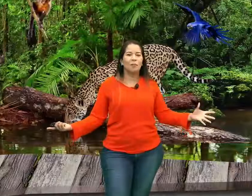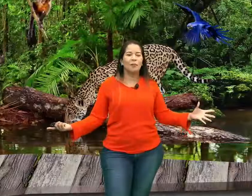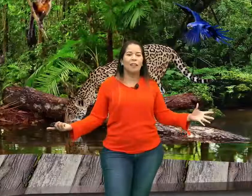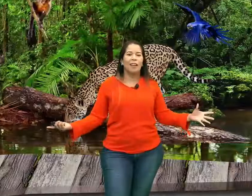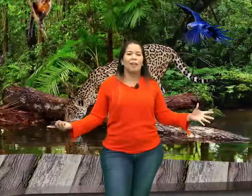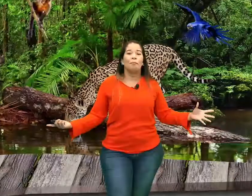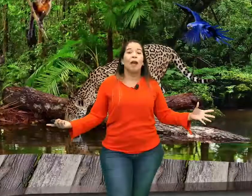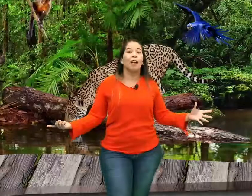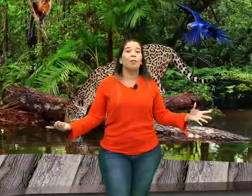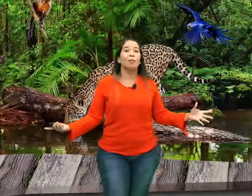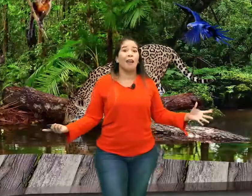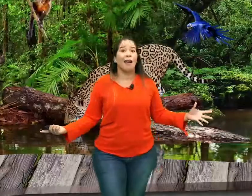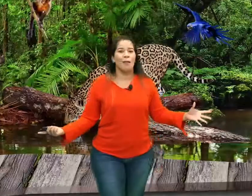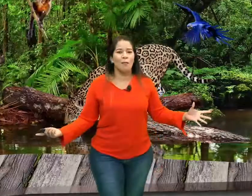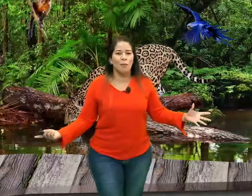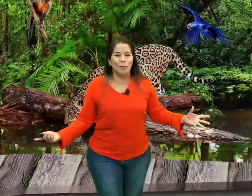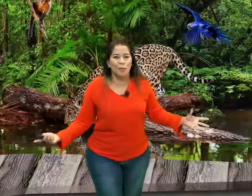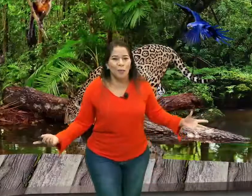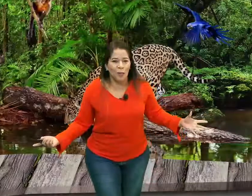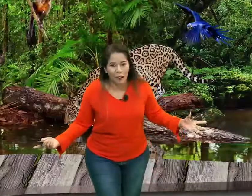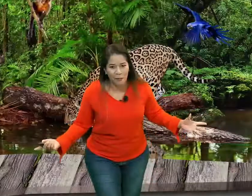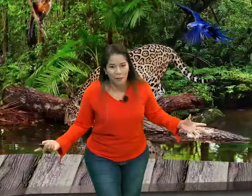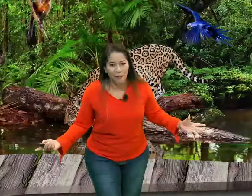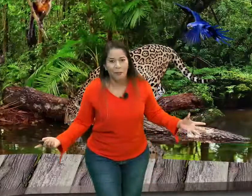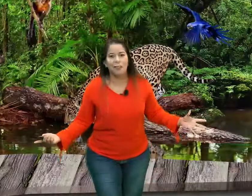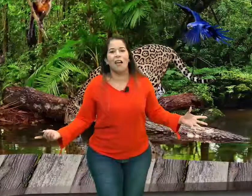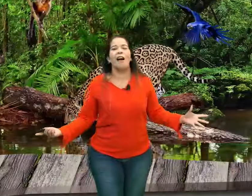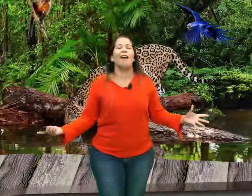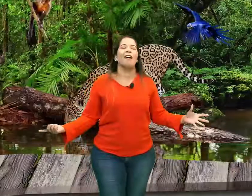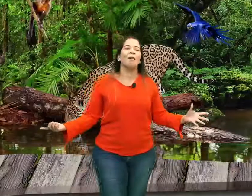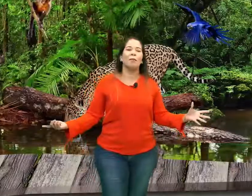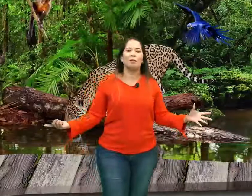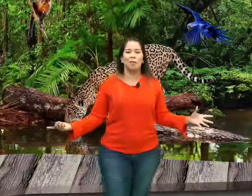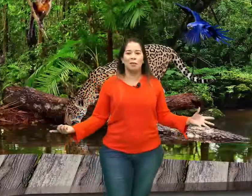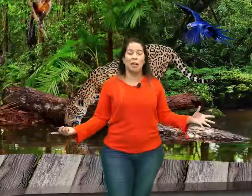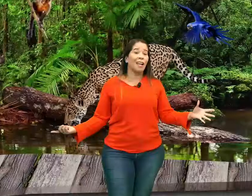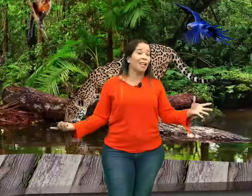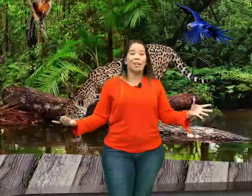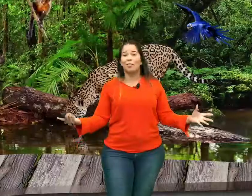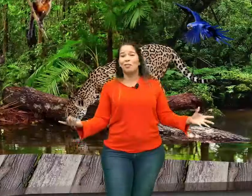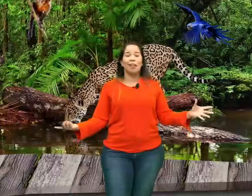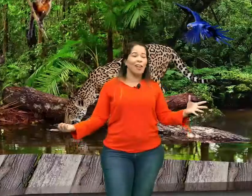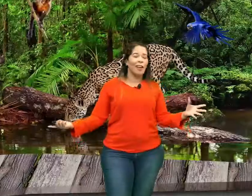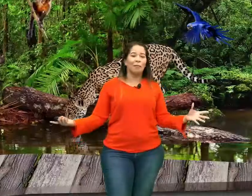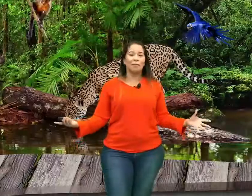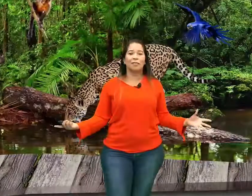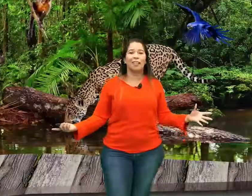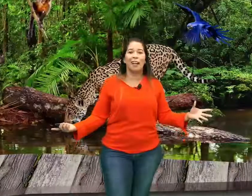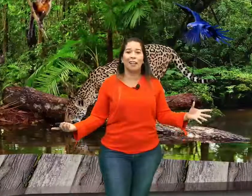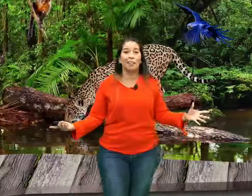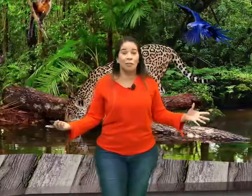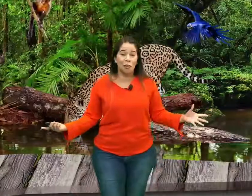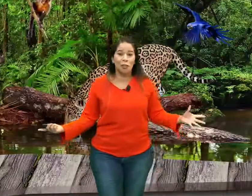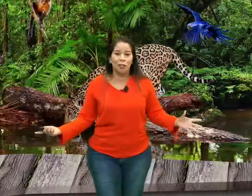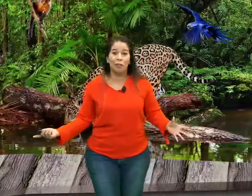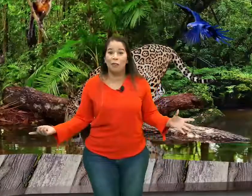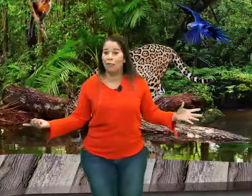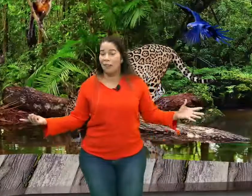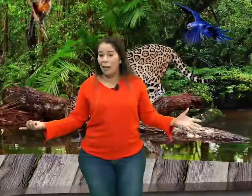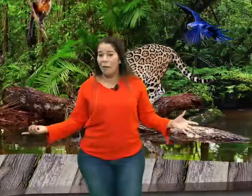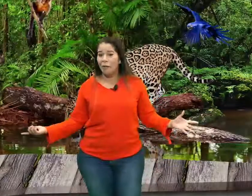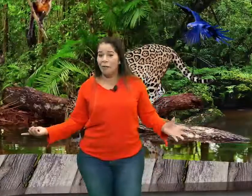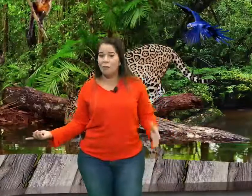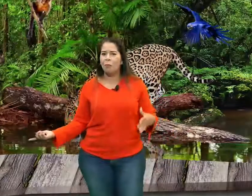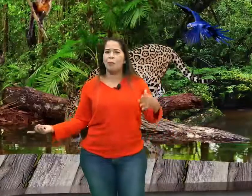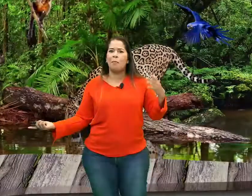se reúne. Pegar os álbuns fotográficos. Ah, meu Deus. Aí, aquele dia, né? Aquele dia que